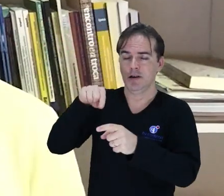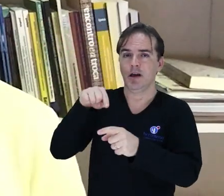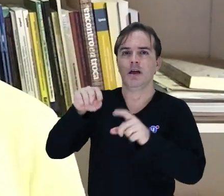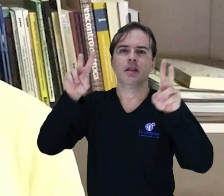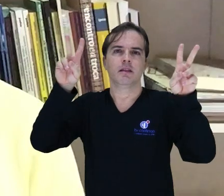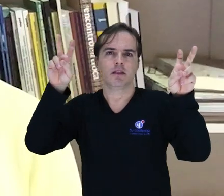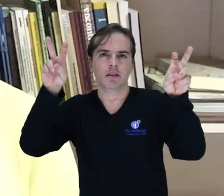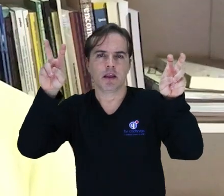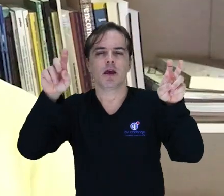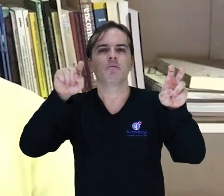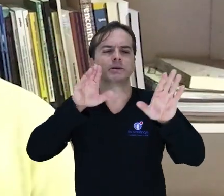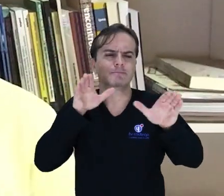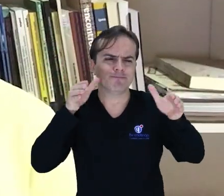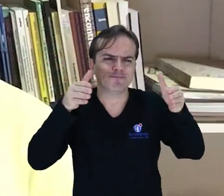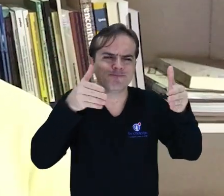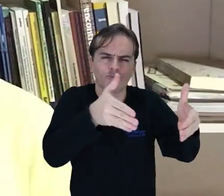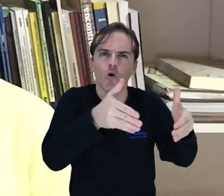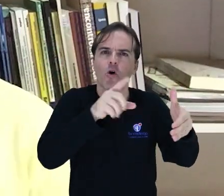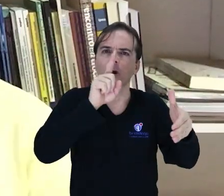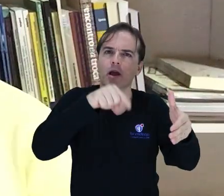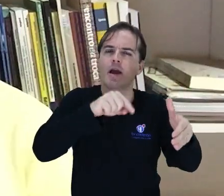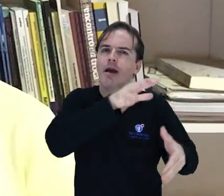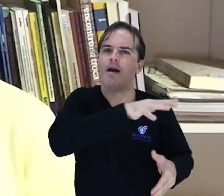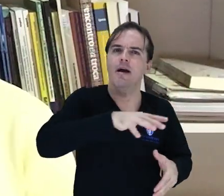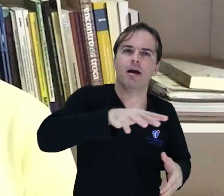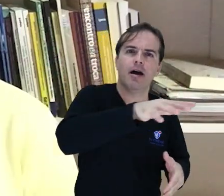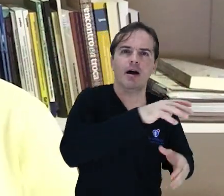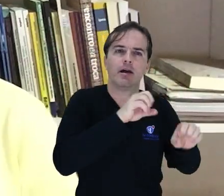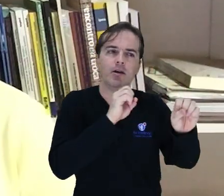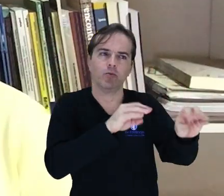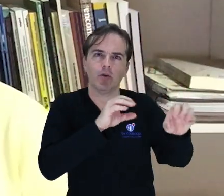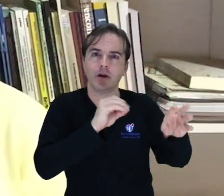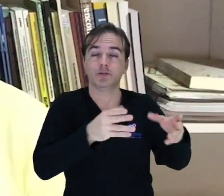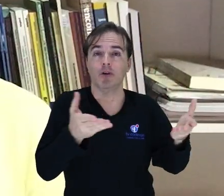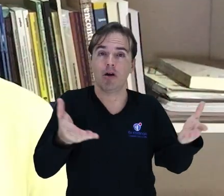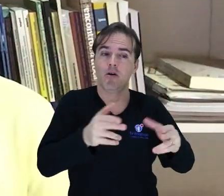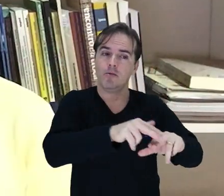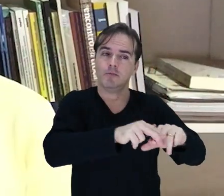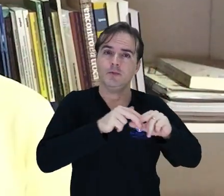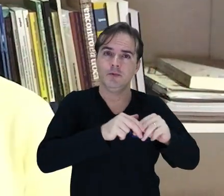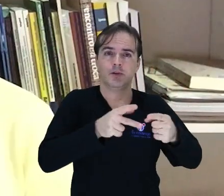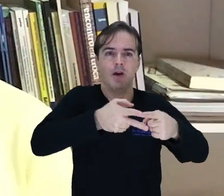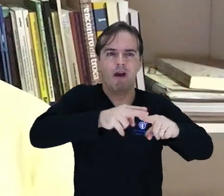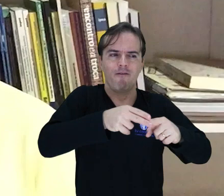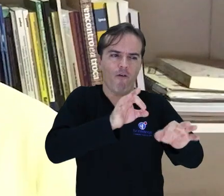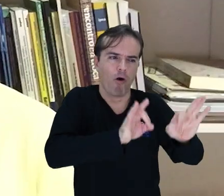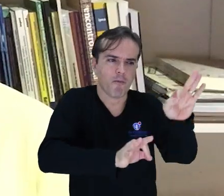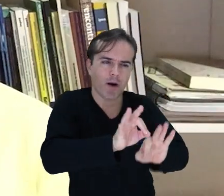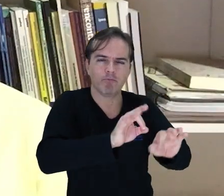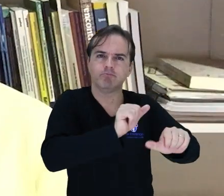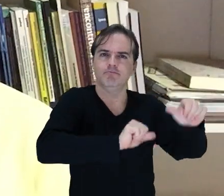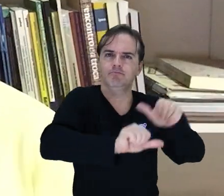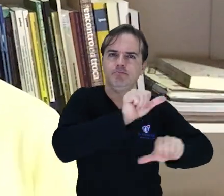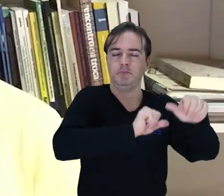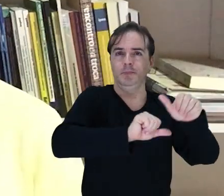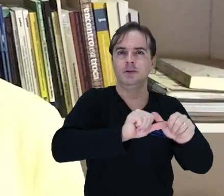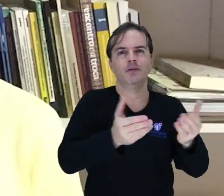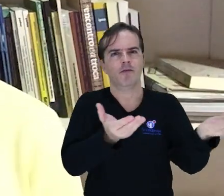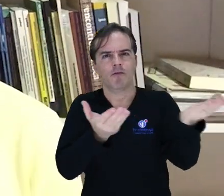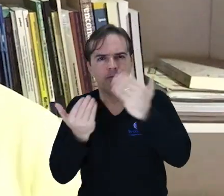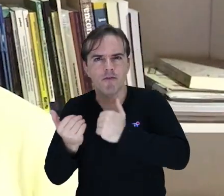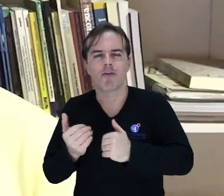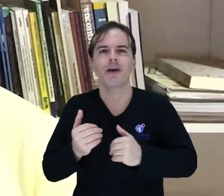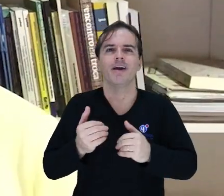como centralidade dos debates, os cenários educacionais em tempos de reformas. Então, venha conosco discutir